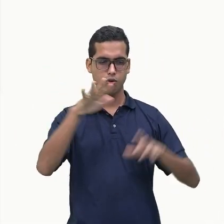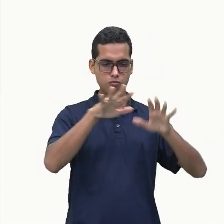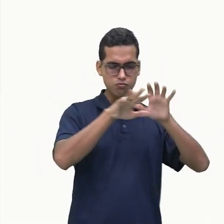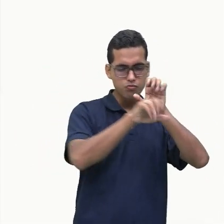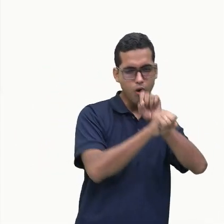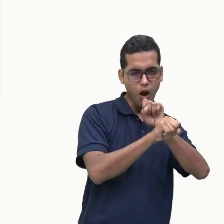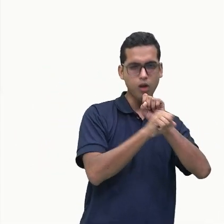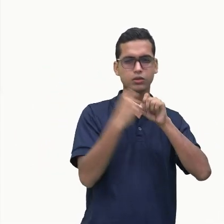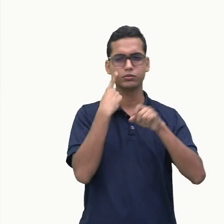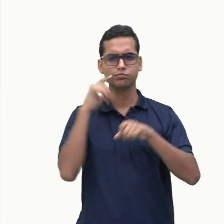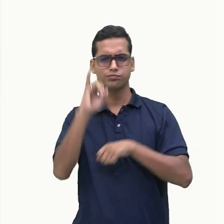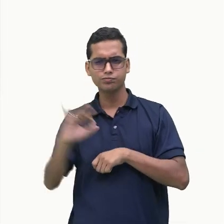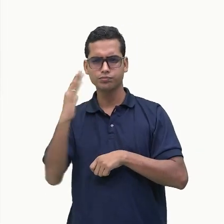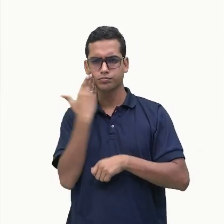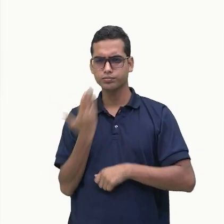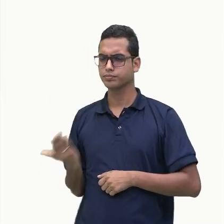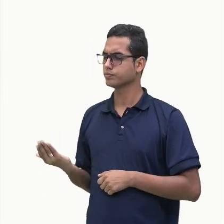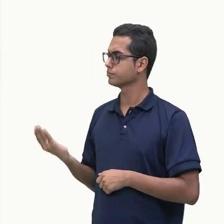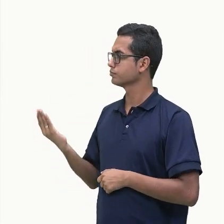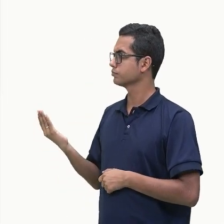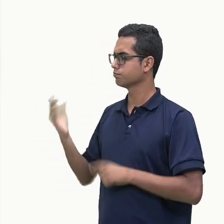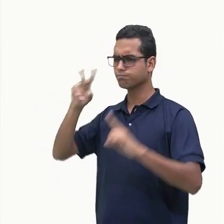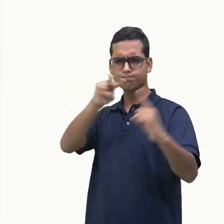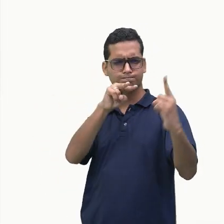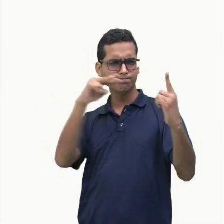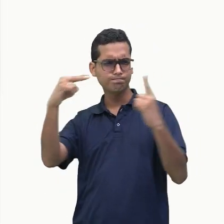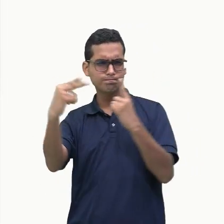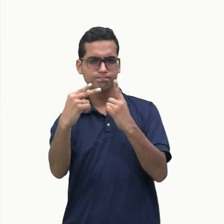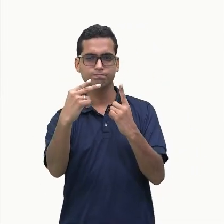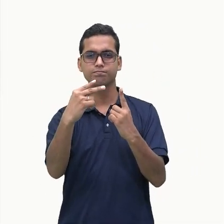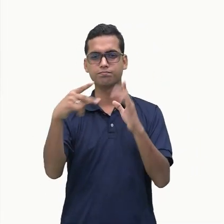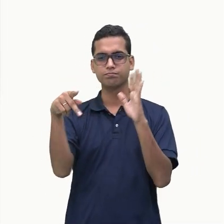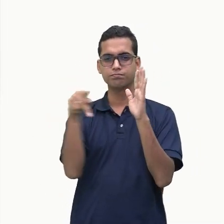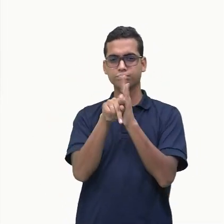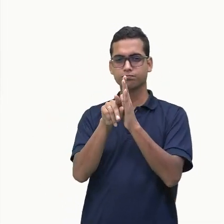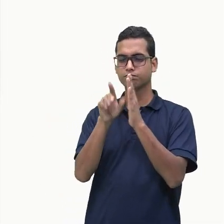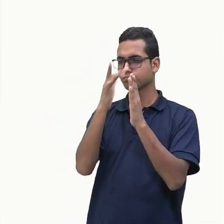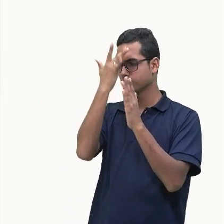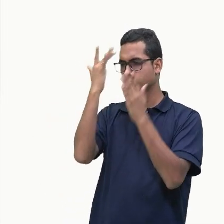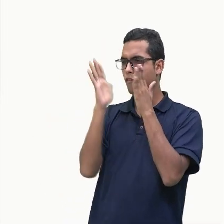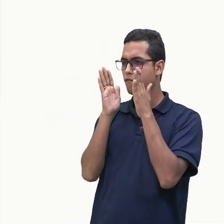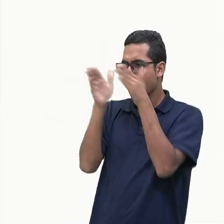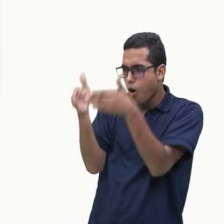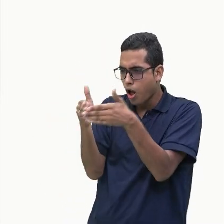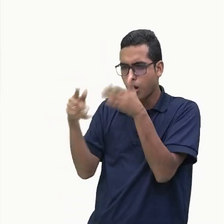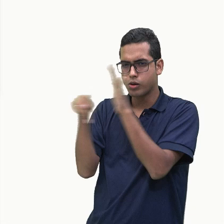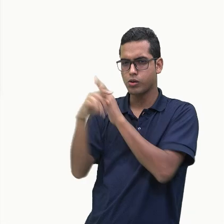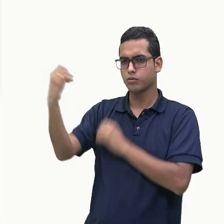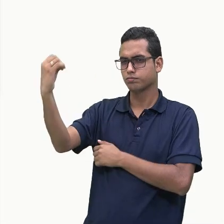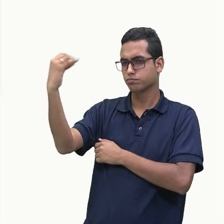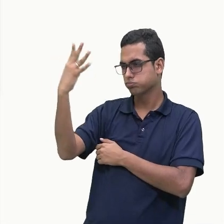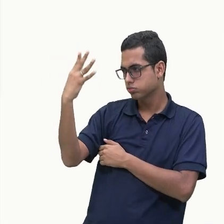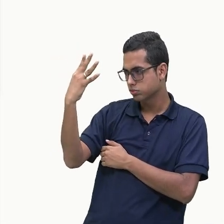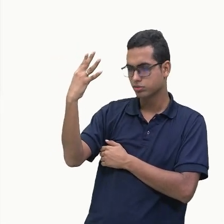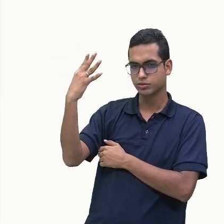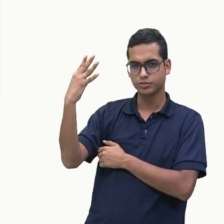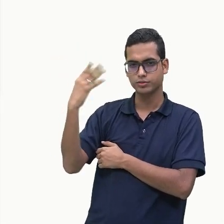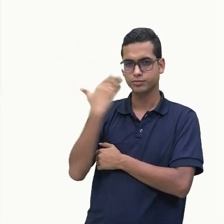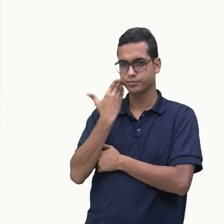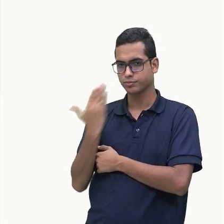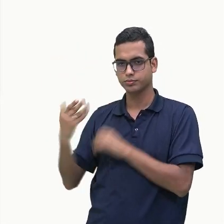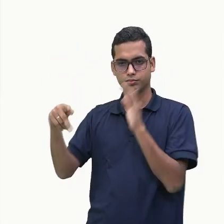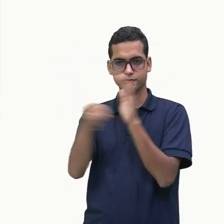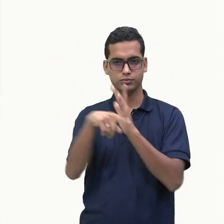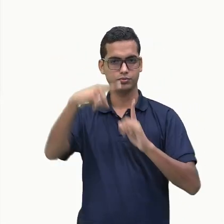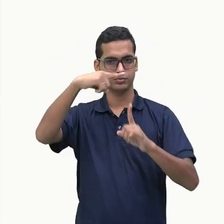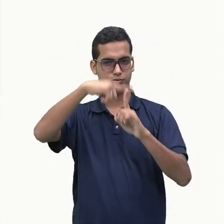claro, trazendo o quê? Um olhar direcionado do espectador. Tá? Então, justamente nessa igreja de